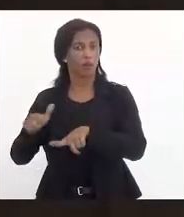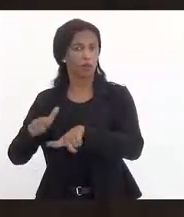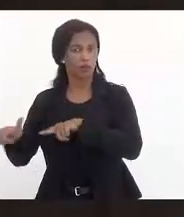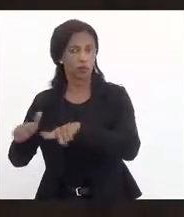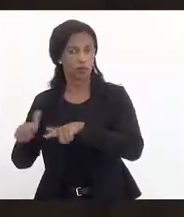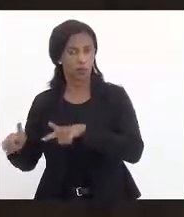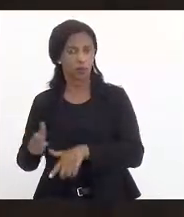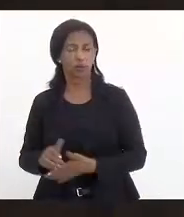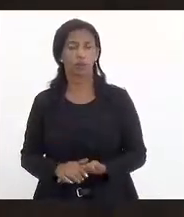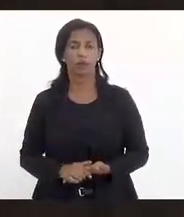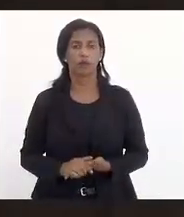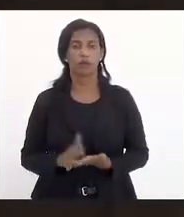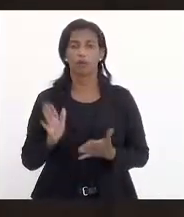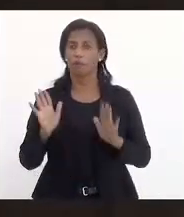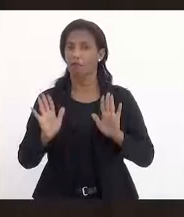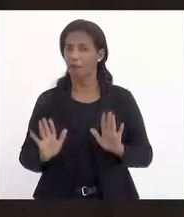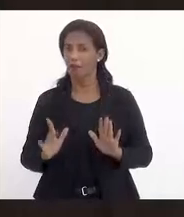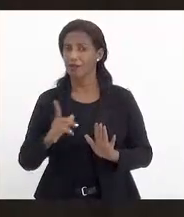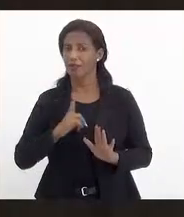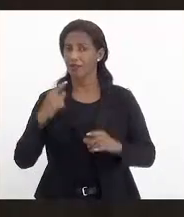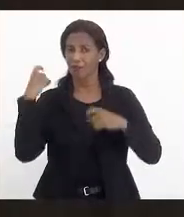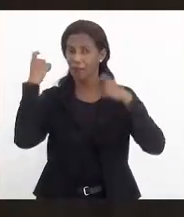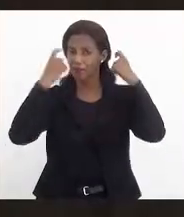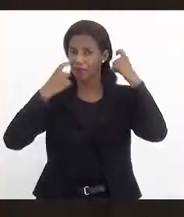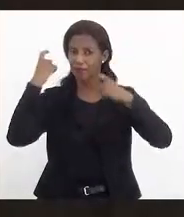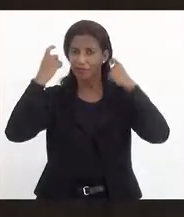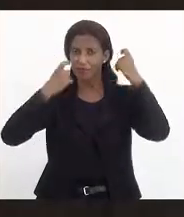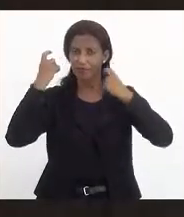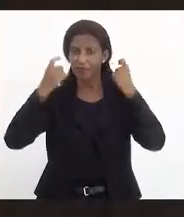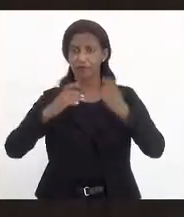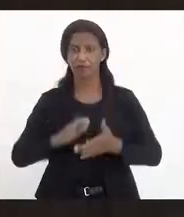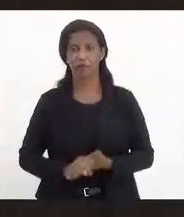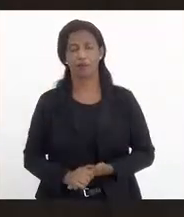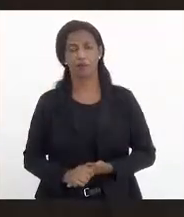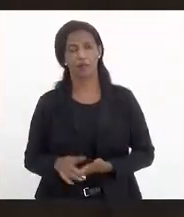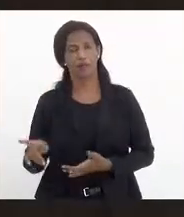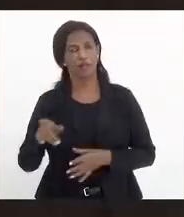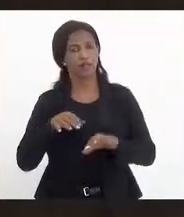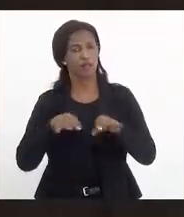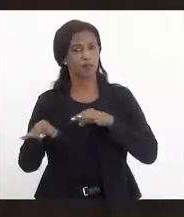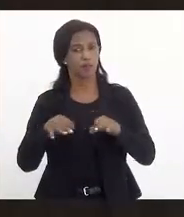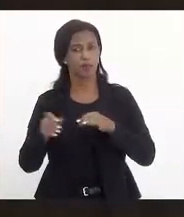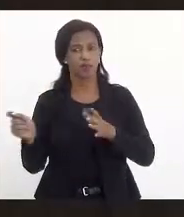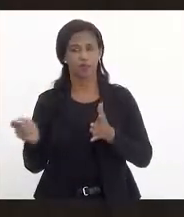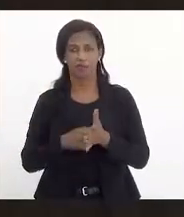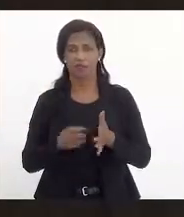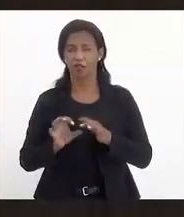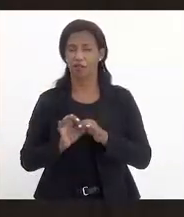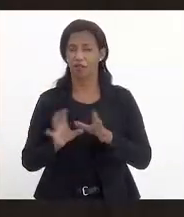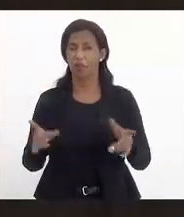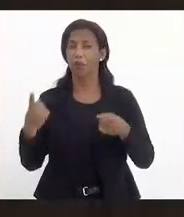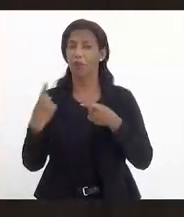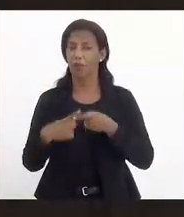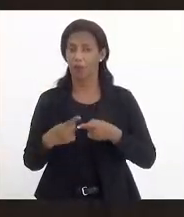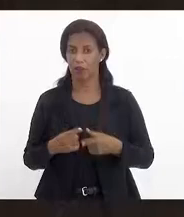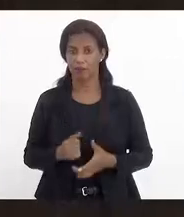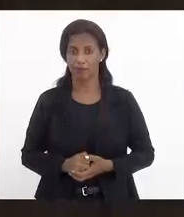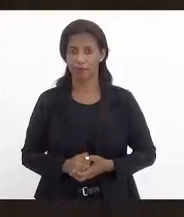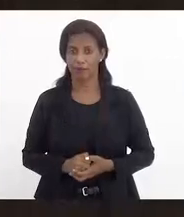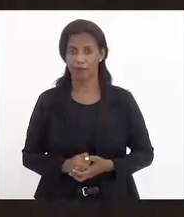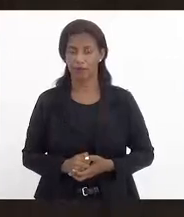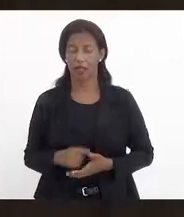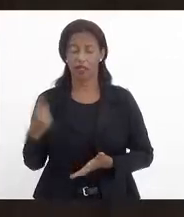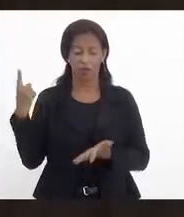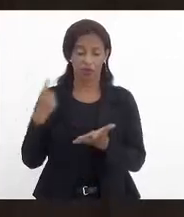as servidoras, mas há uma preocupação enorme que esse projeto seja autorizativo. Por quê? A gente fez aqui